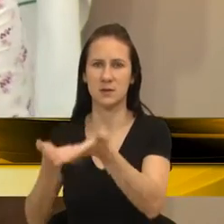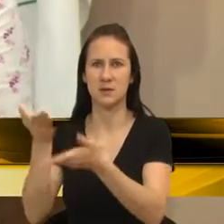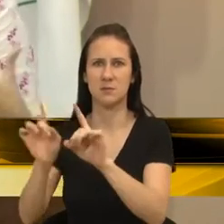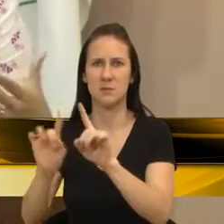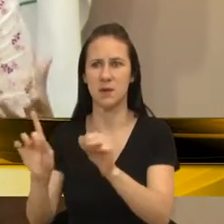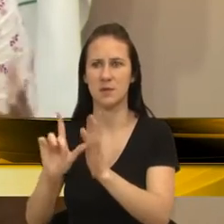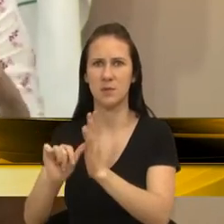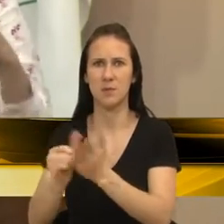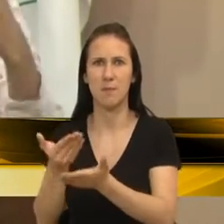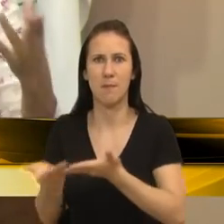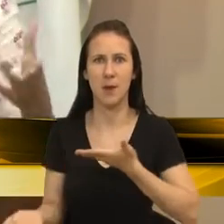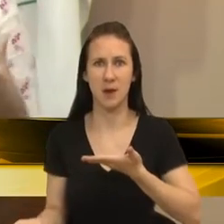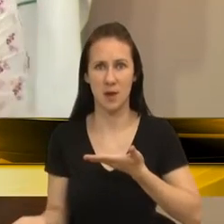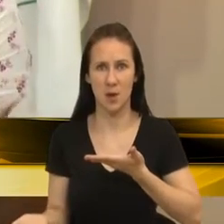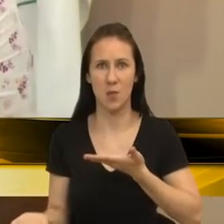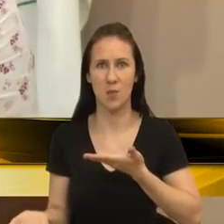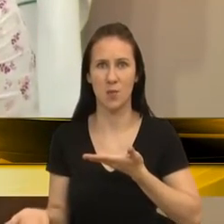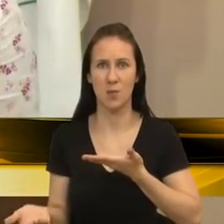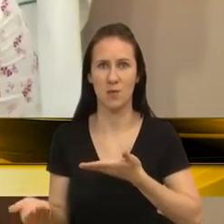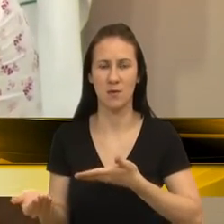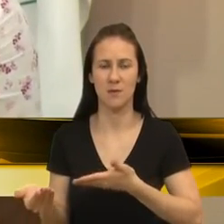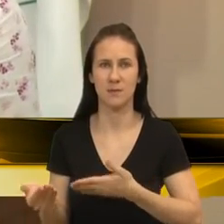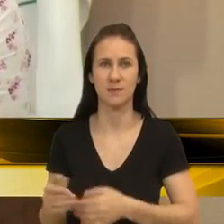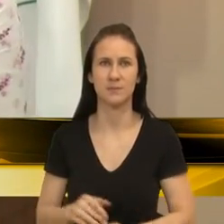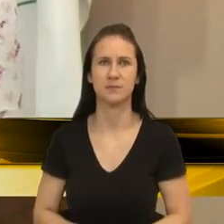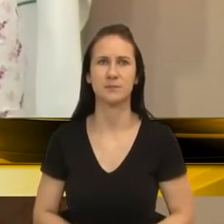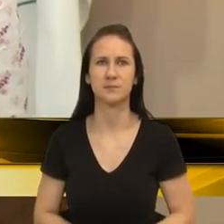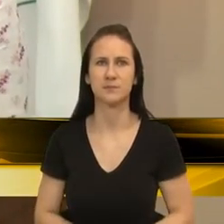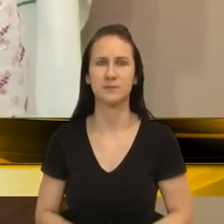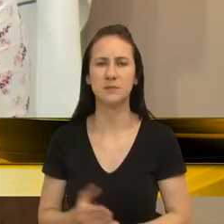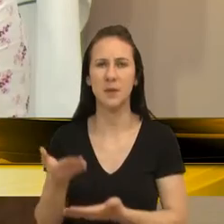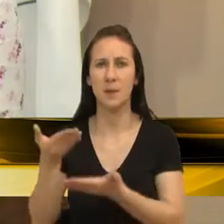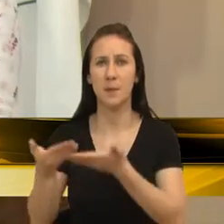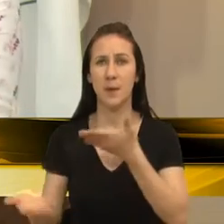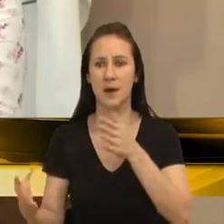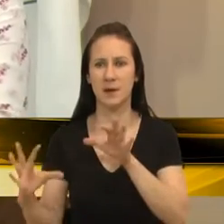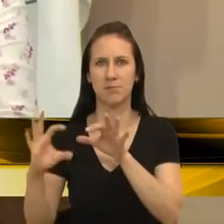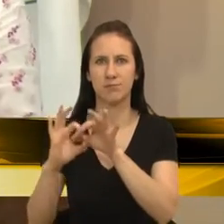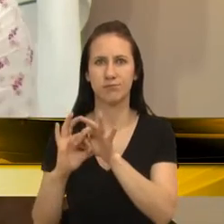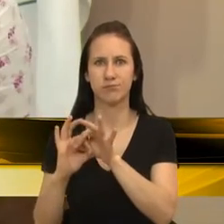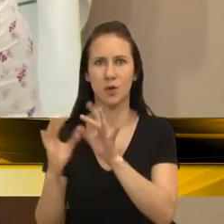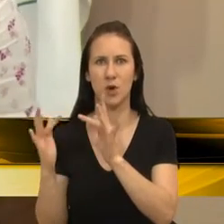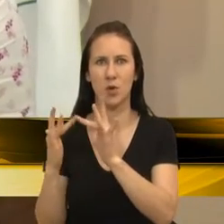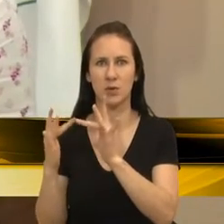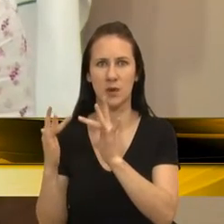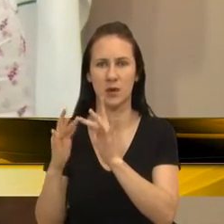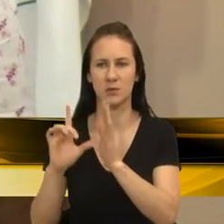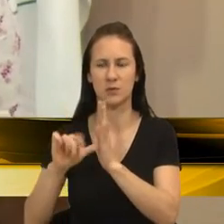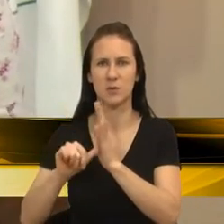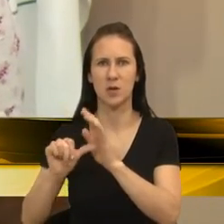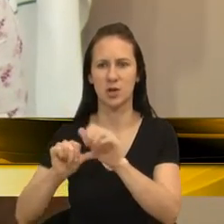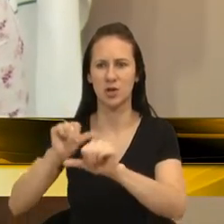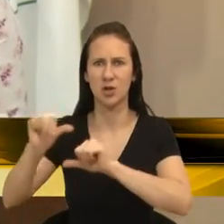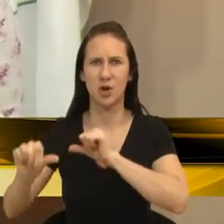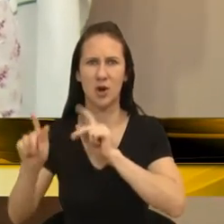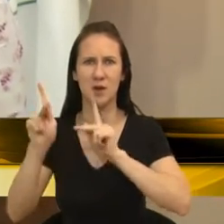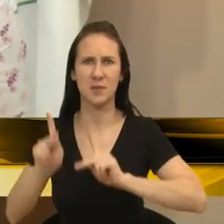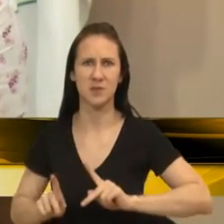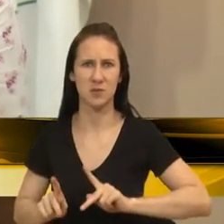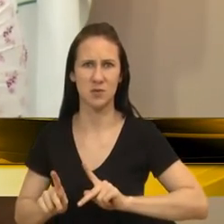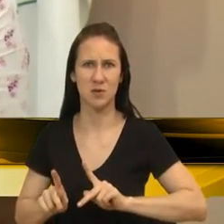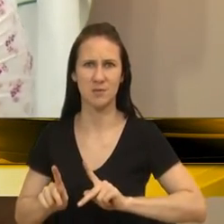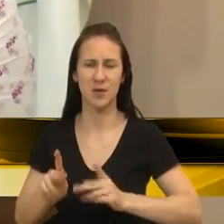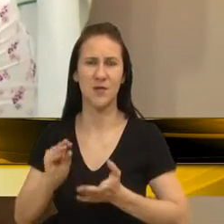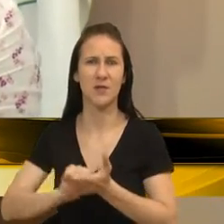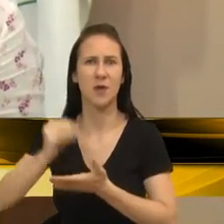ficar 3 meses sem a sua referência, sem o vínculo, aí pega outra pessoa, que talvez não tenha a